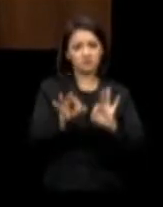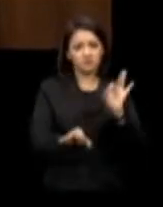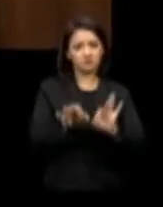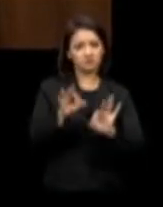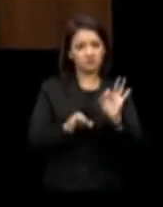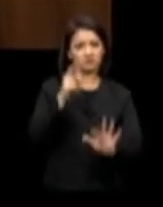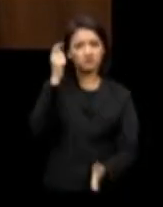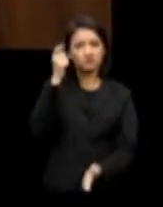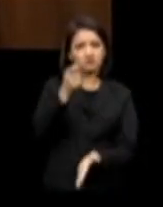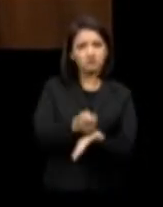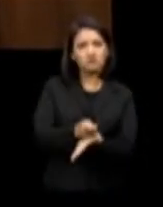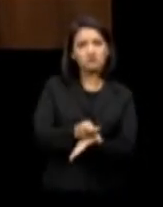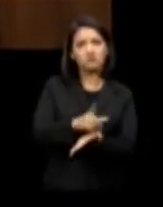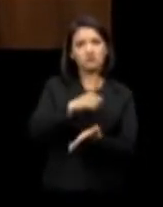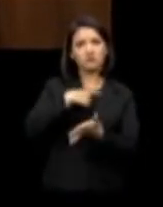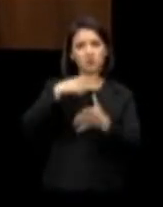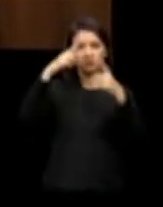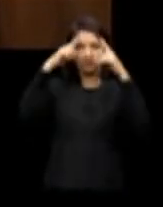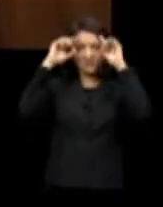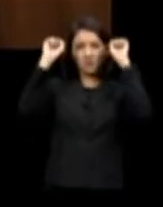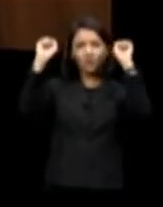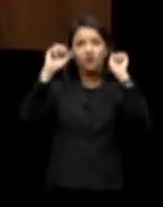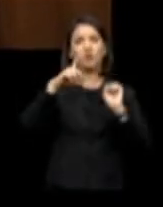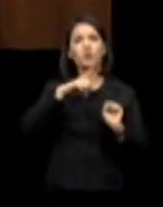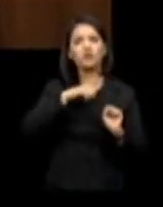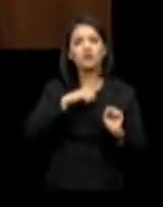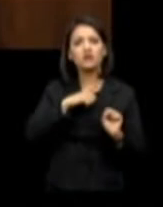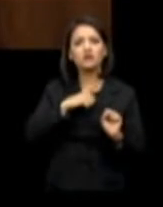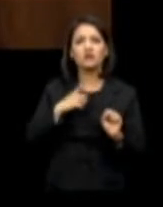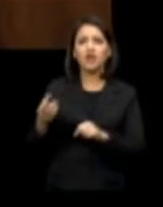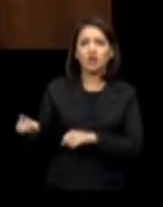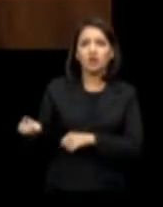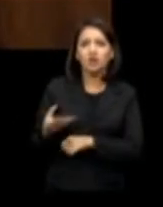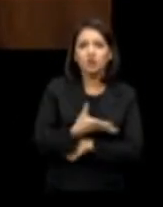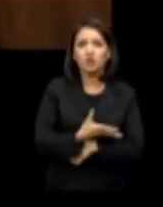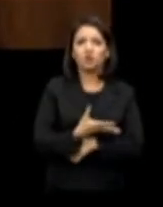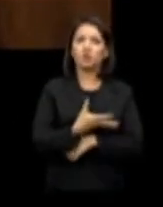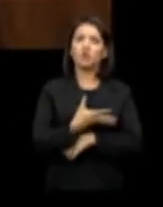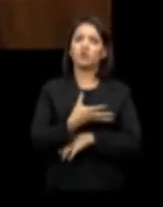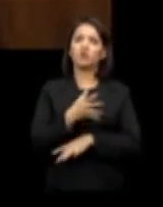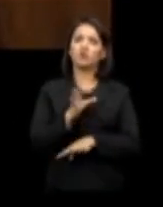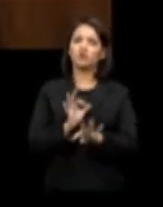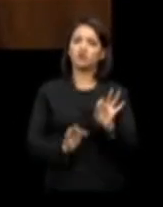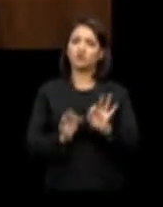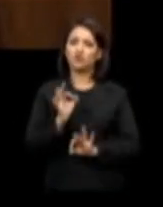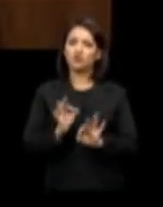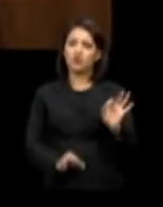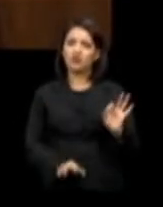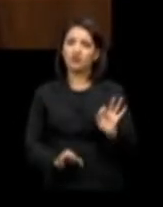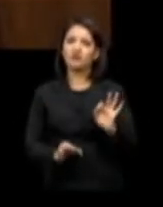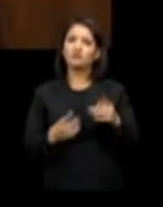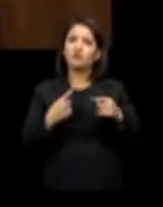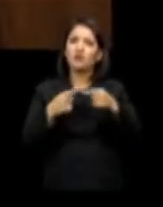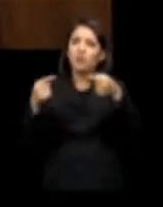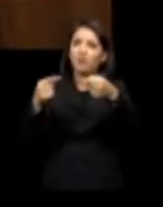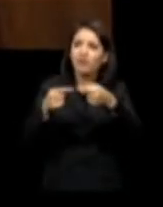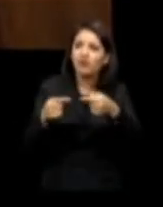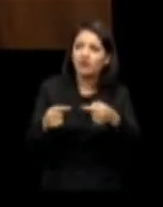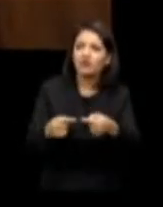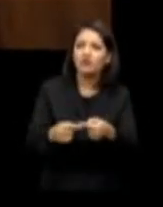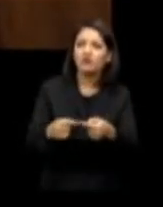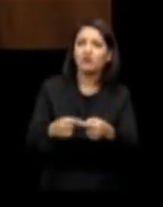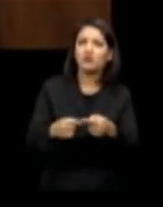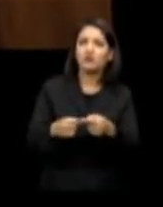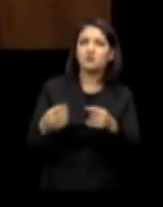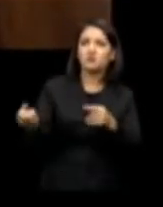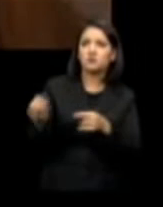constitucionais serem atores de inovação jurídica voltada à constante atualização da proteção